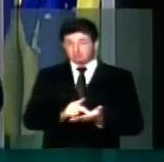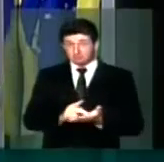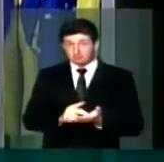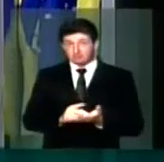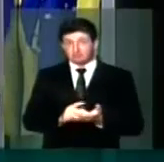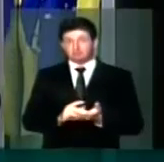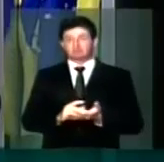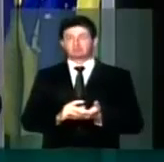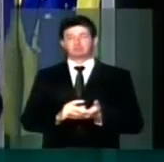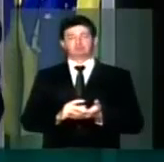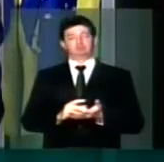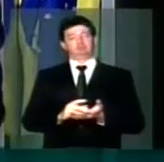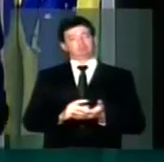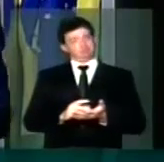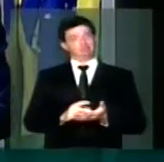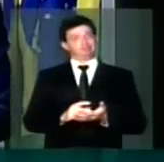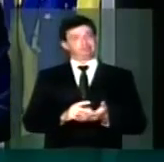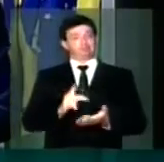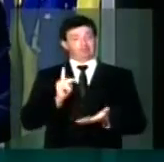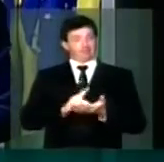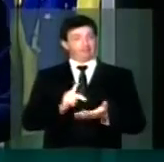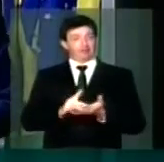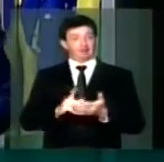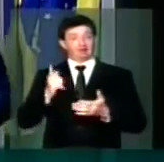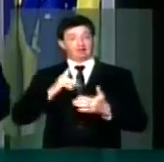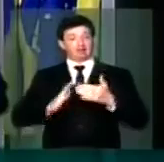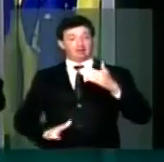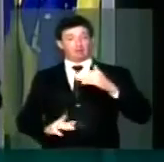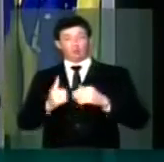verdade é que a inflação atingiu